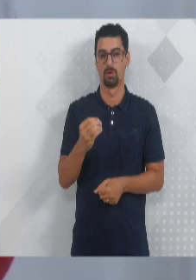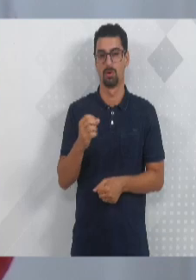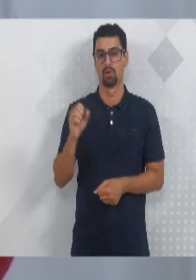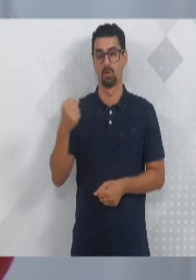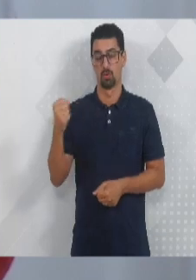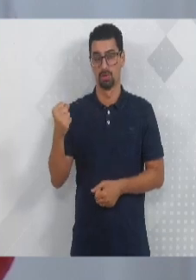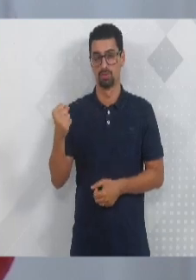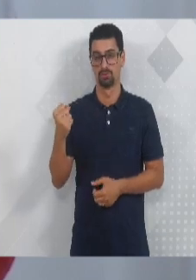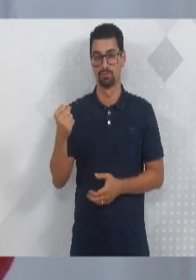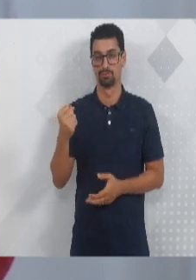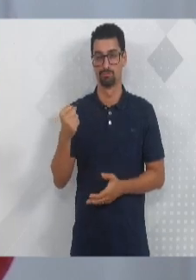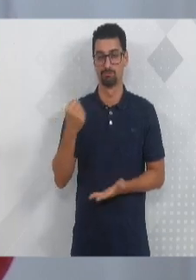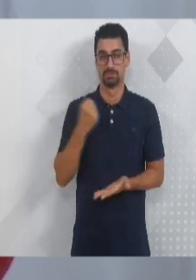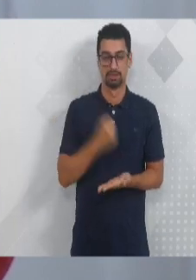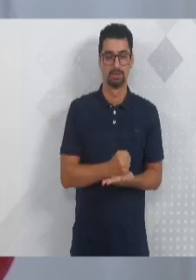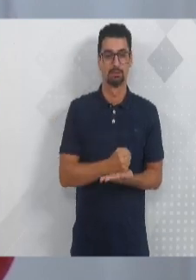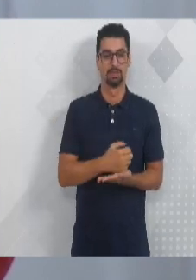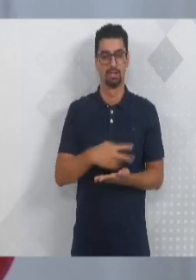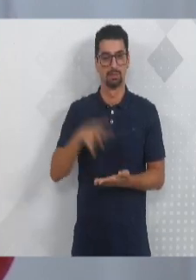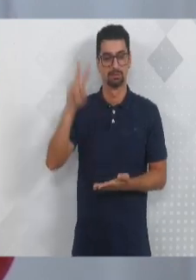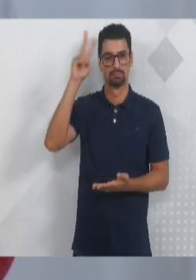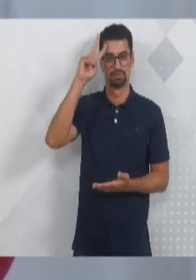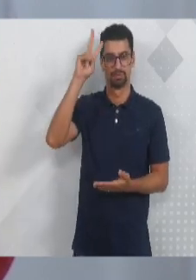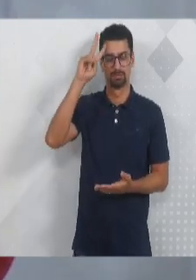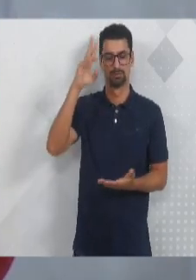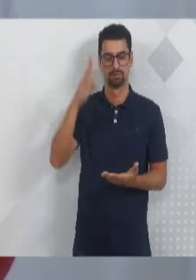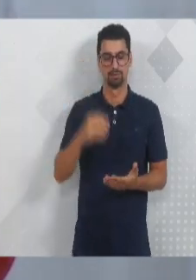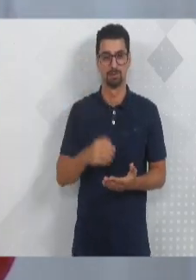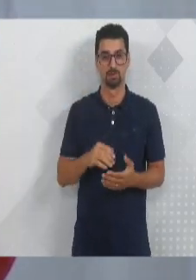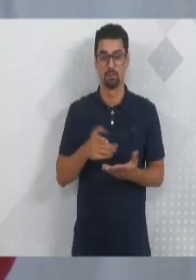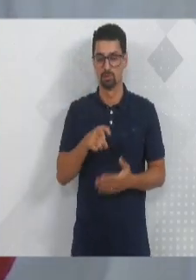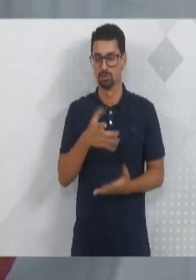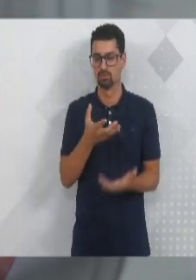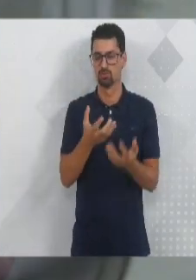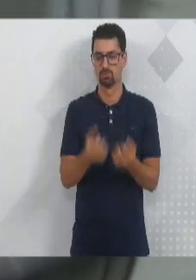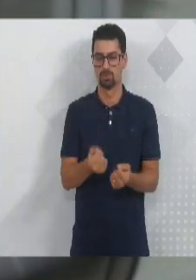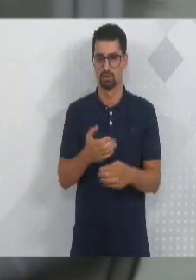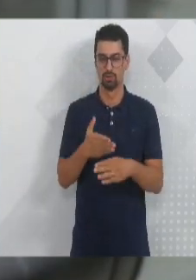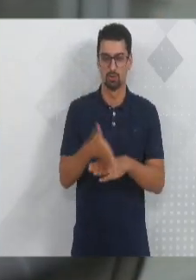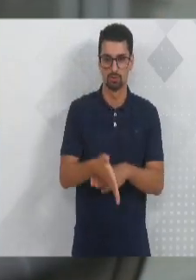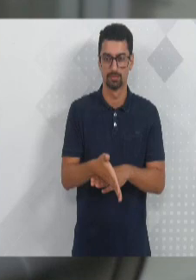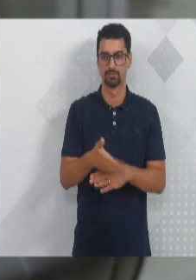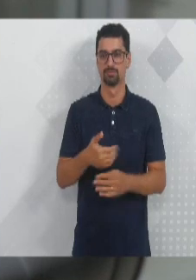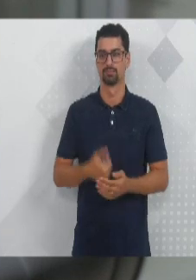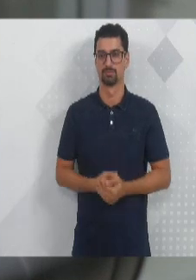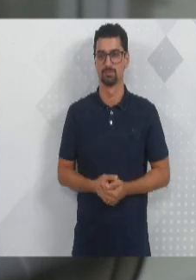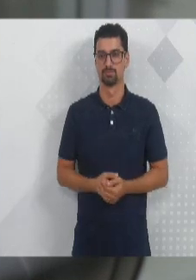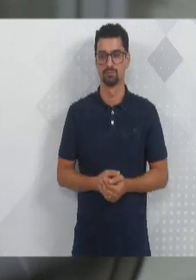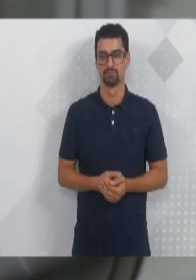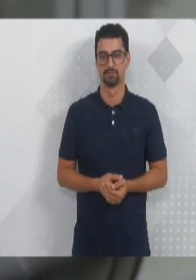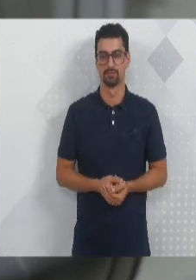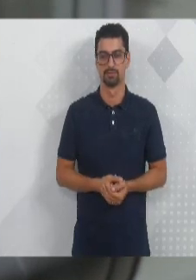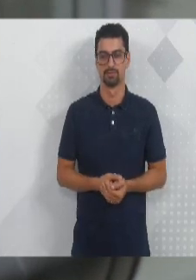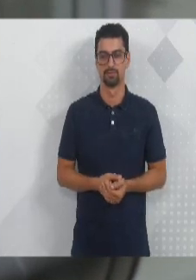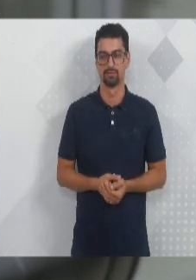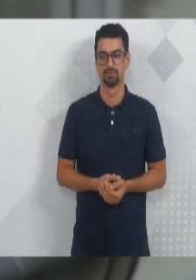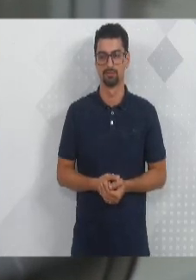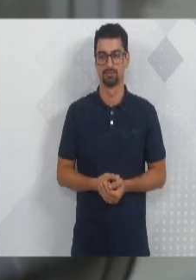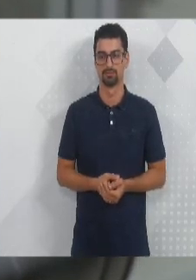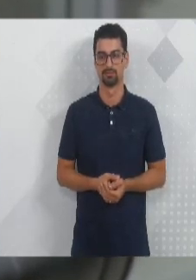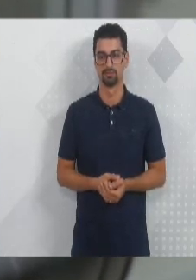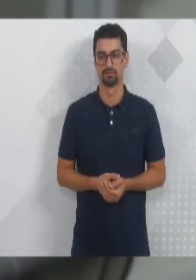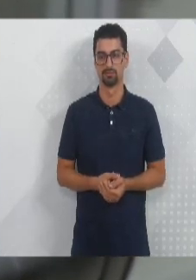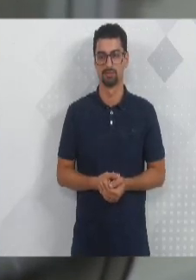marcado n nossas vidas né quando o senhor assumiu fizemos uma campanha